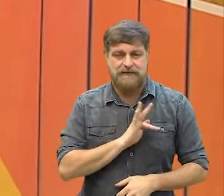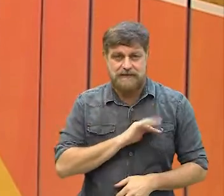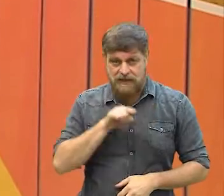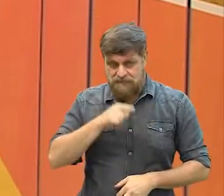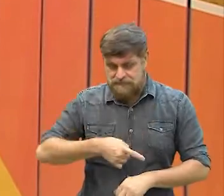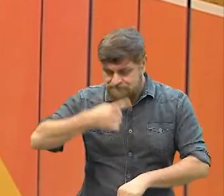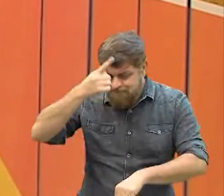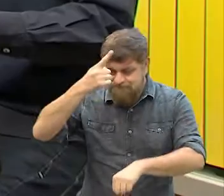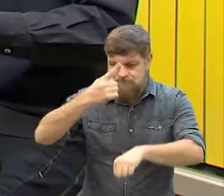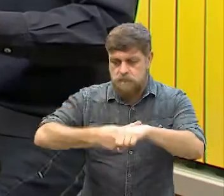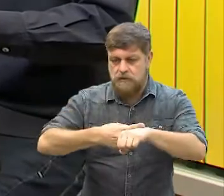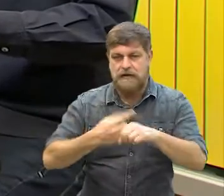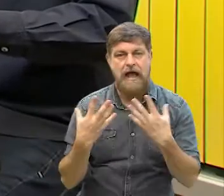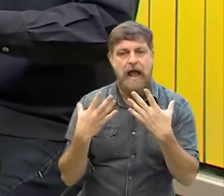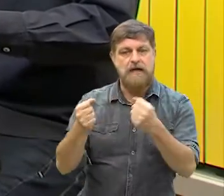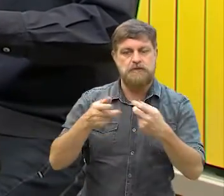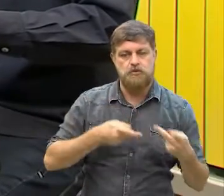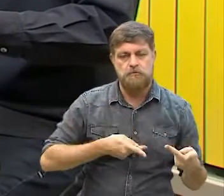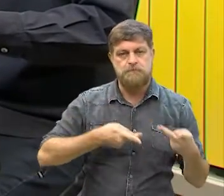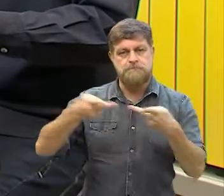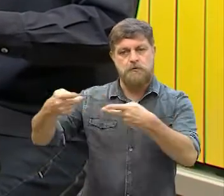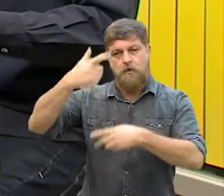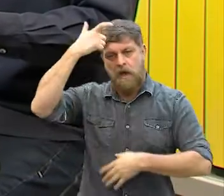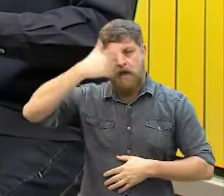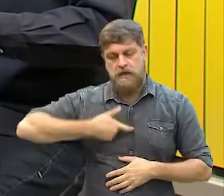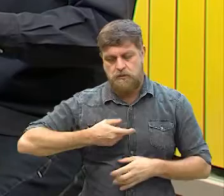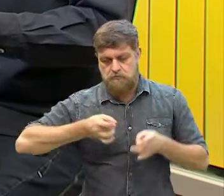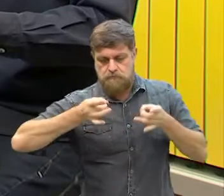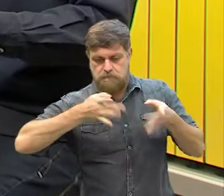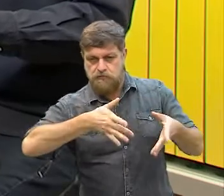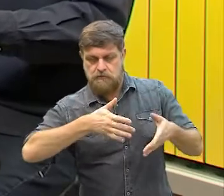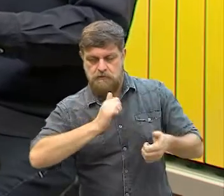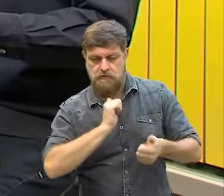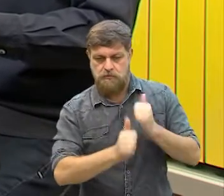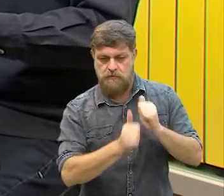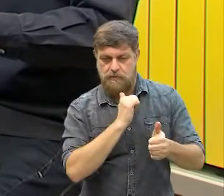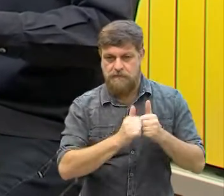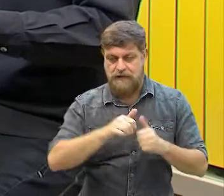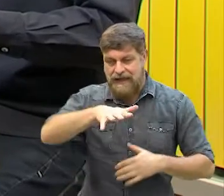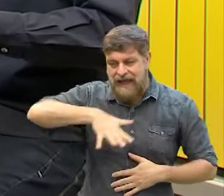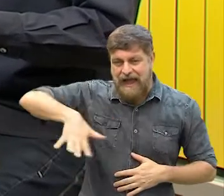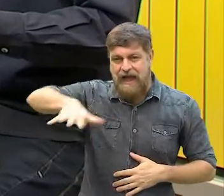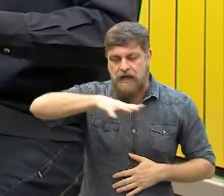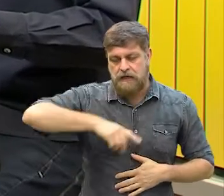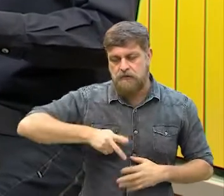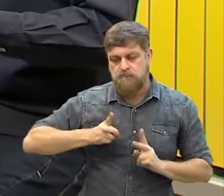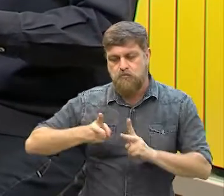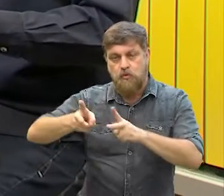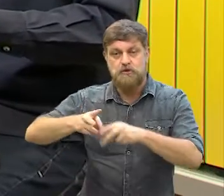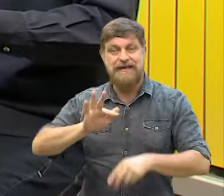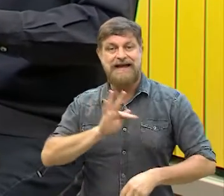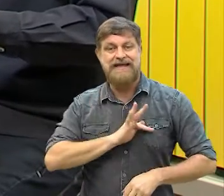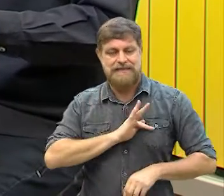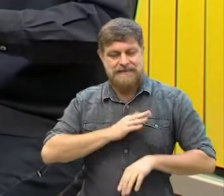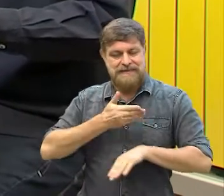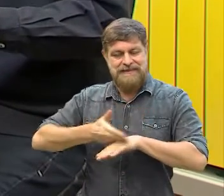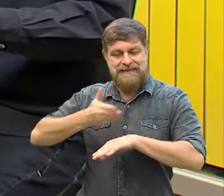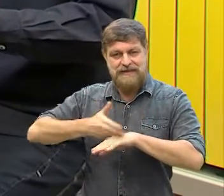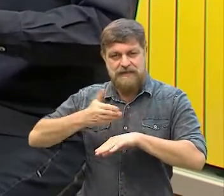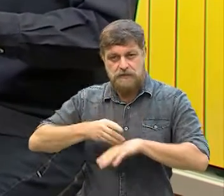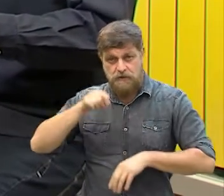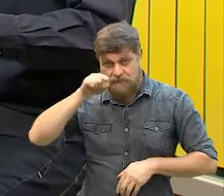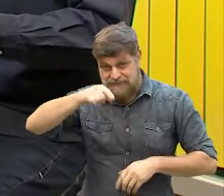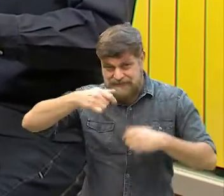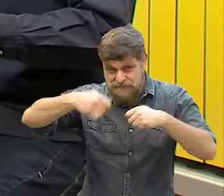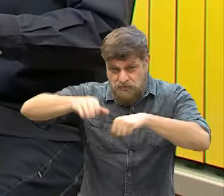do momento que você aceitou o convite? Falou, tá bom, eu abandono aqui os gramados, vou continuar no mundo do futebol. E aí, você teve que fazer curso,